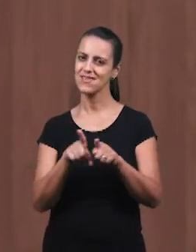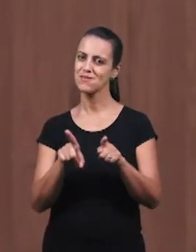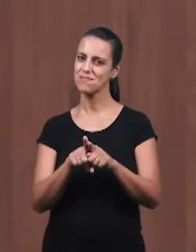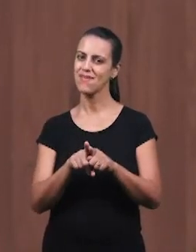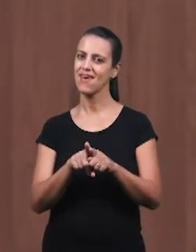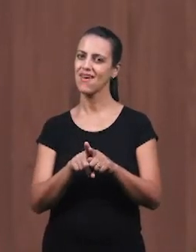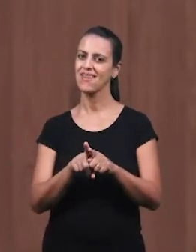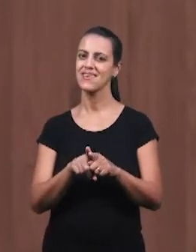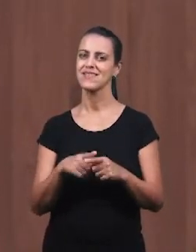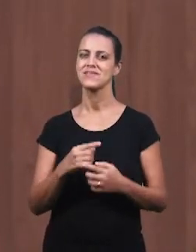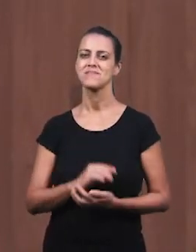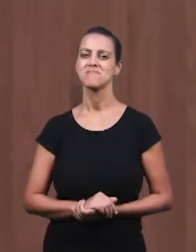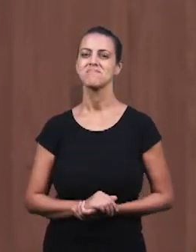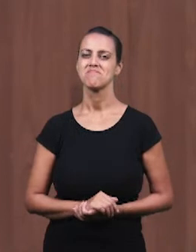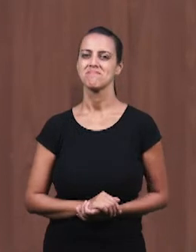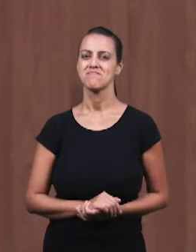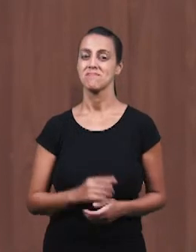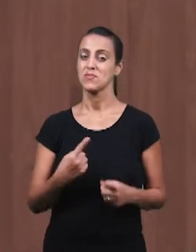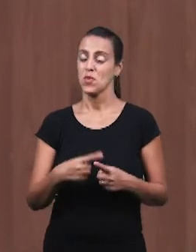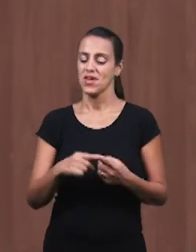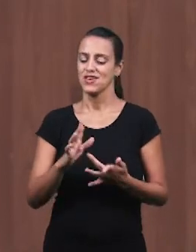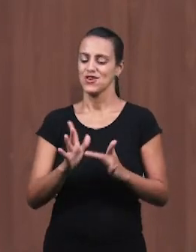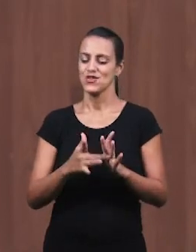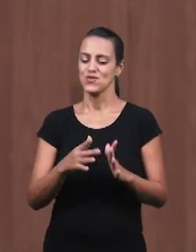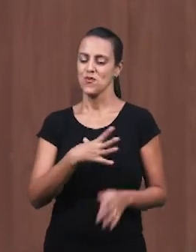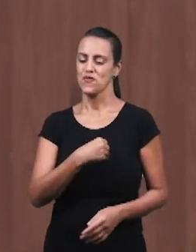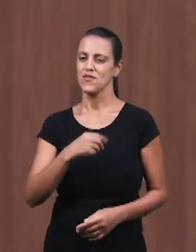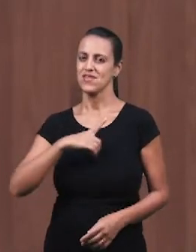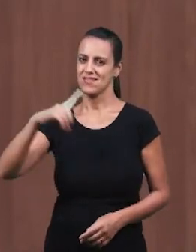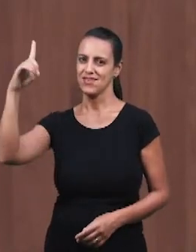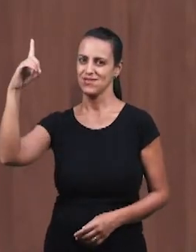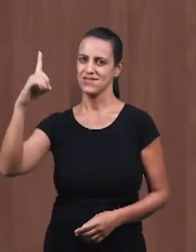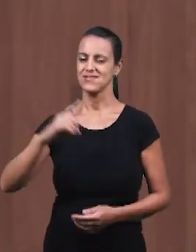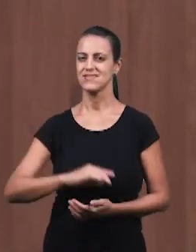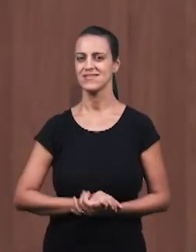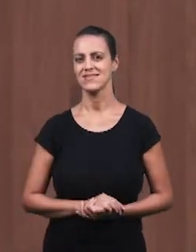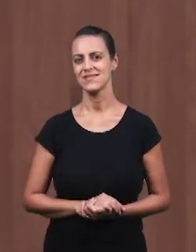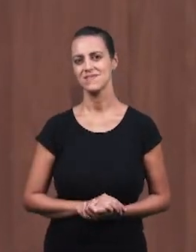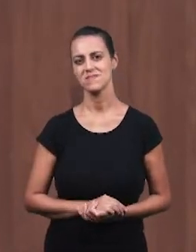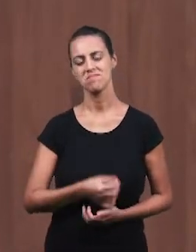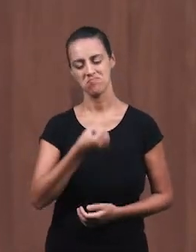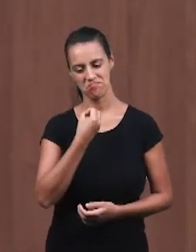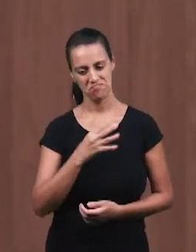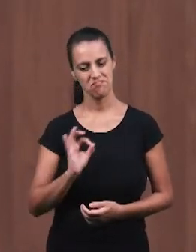conhece também o nome de Zaqueu na condição da presciência de Deus Pai. Muito bem